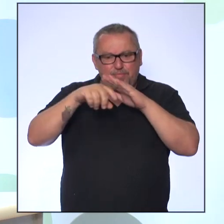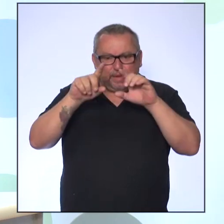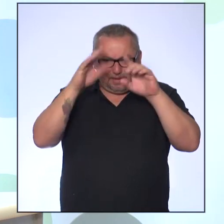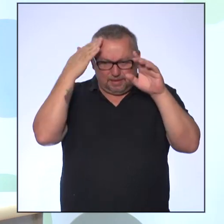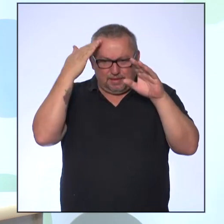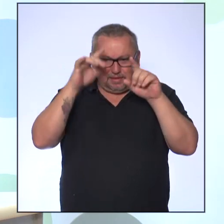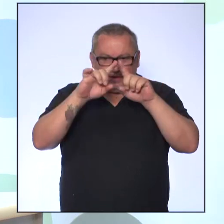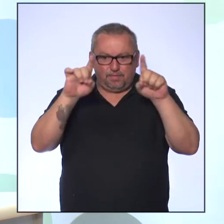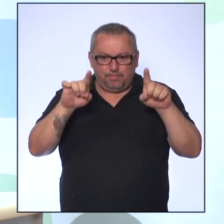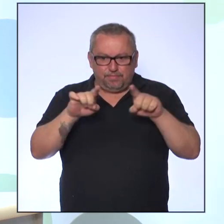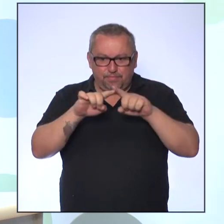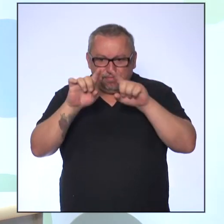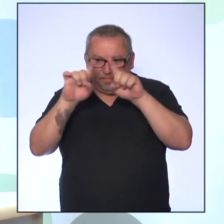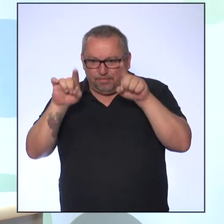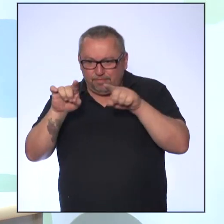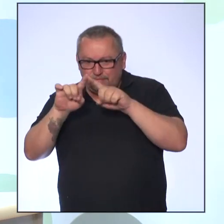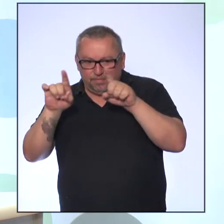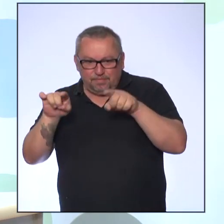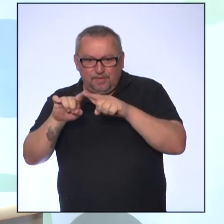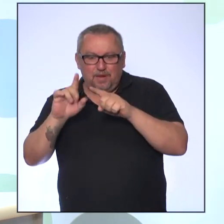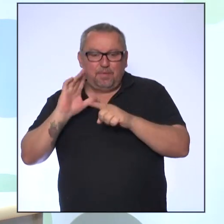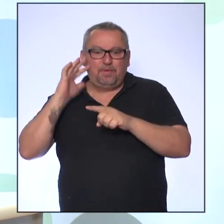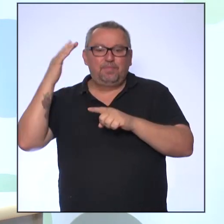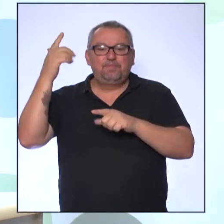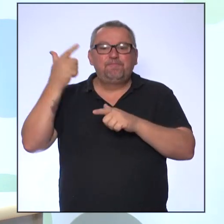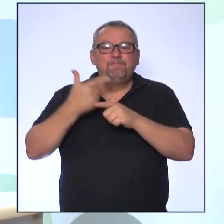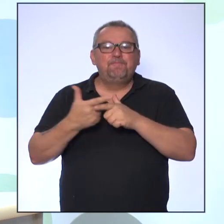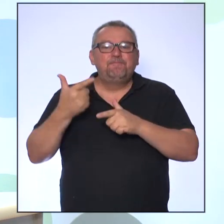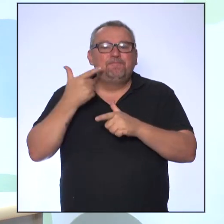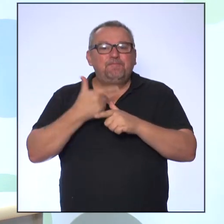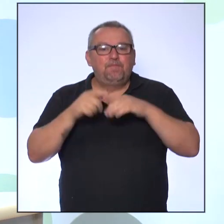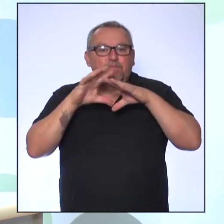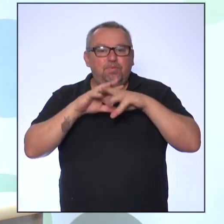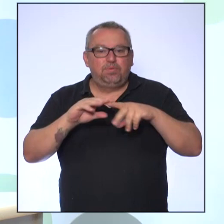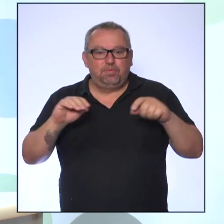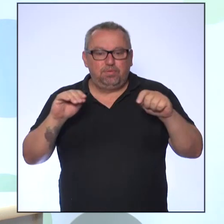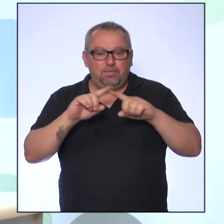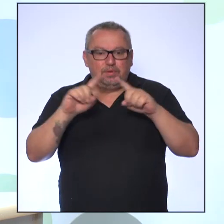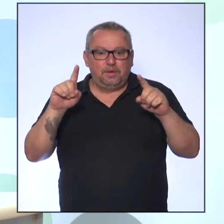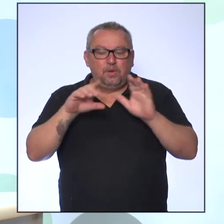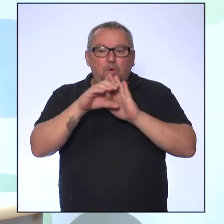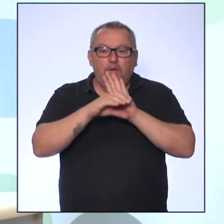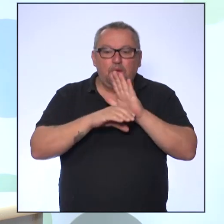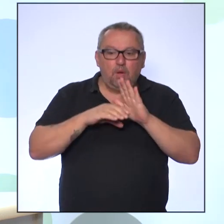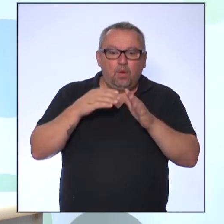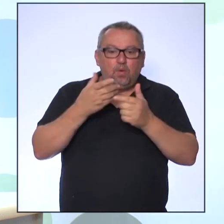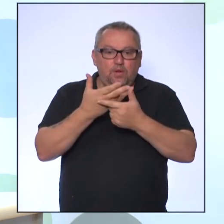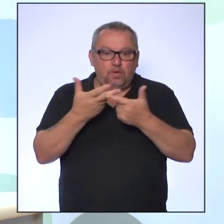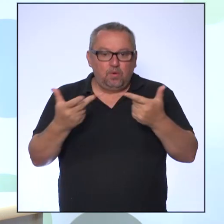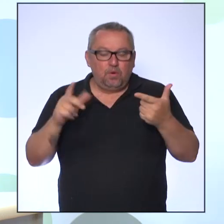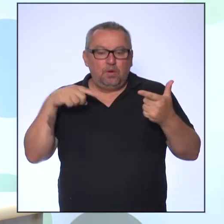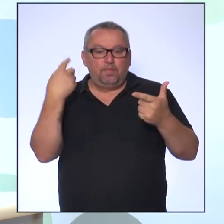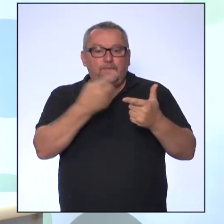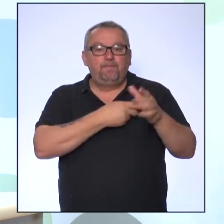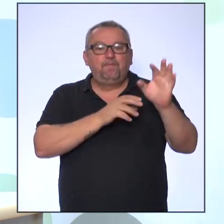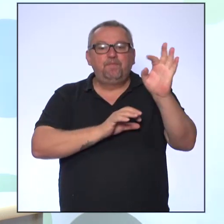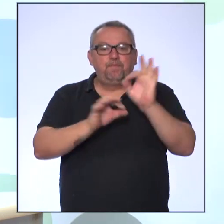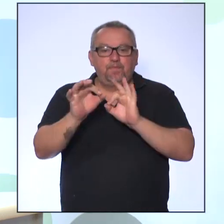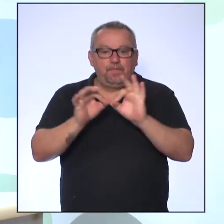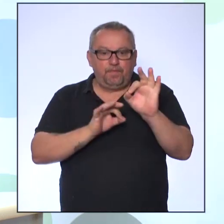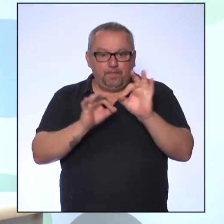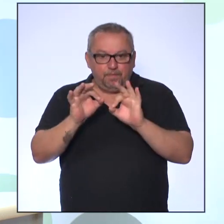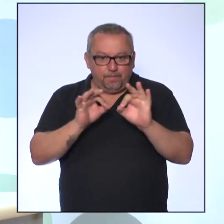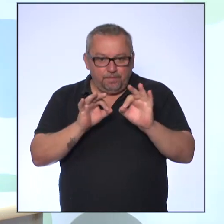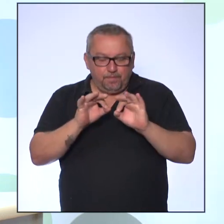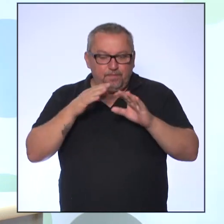que é para a gente solucionar problemas. Então, a ideia do fluxograma, o contexto do fluxograma, é para a gente montar uma